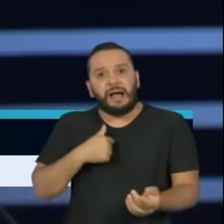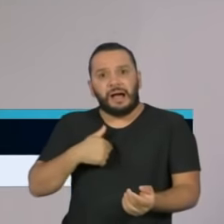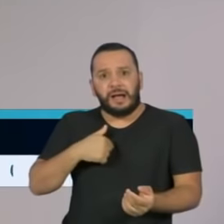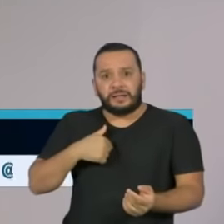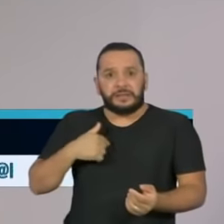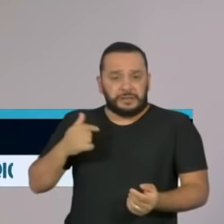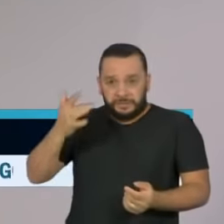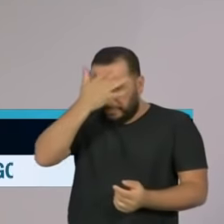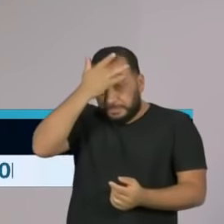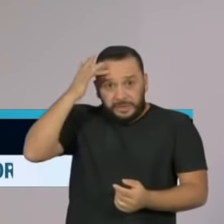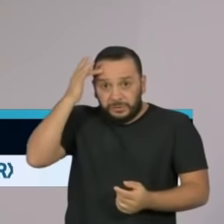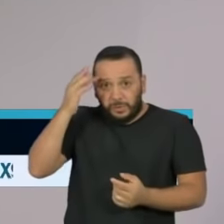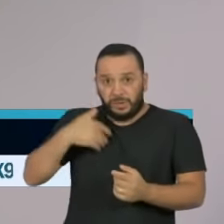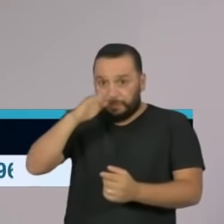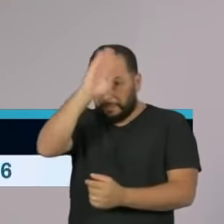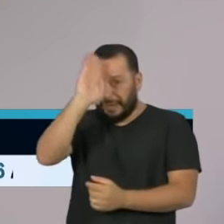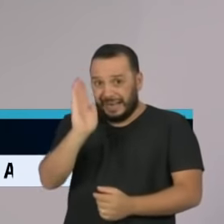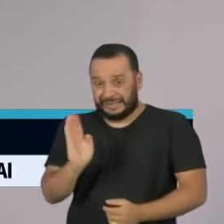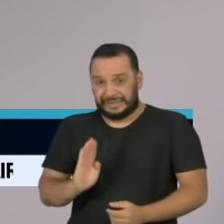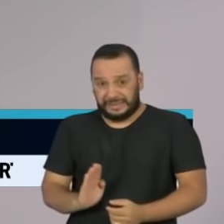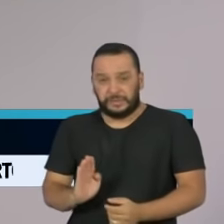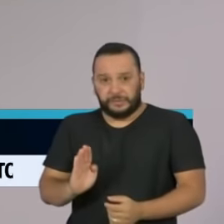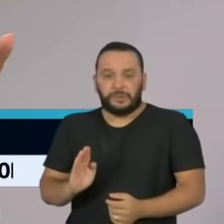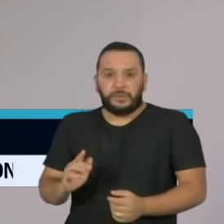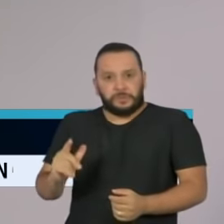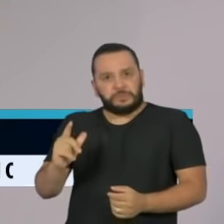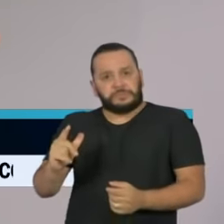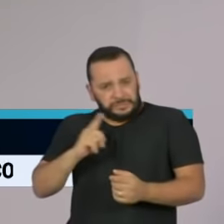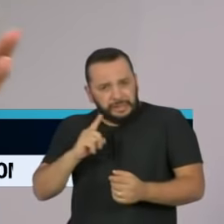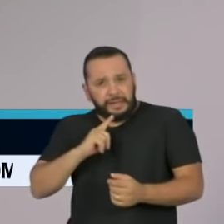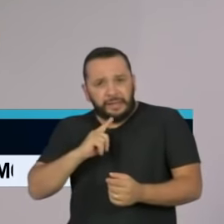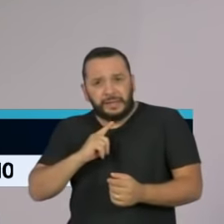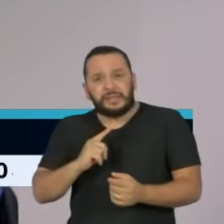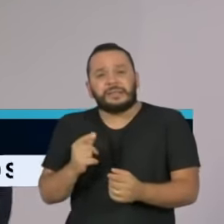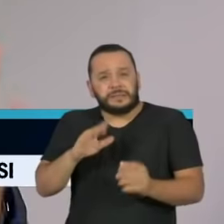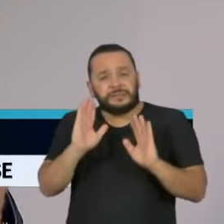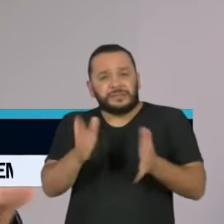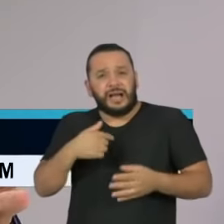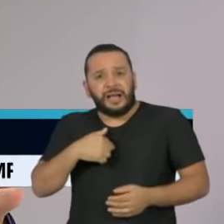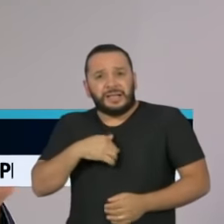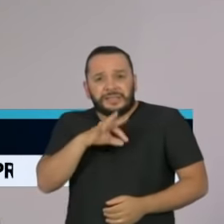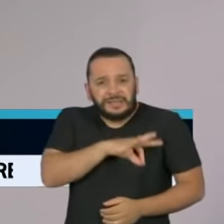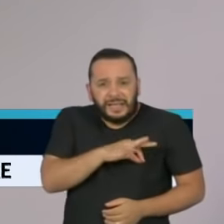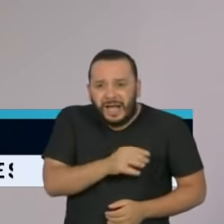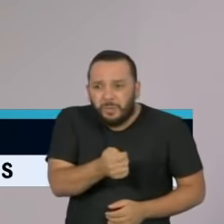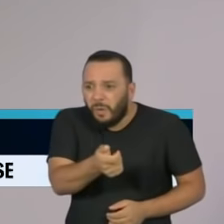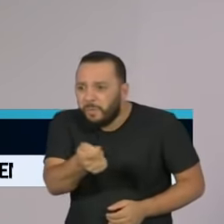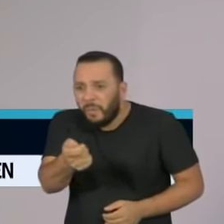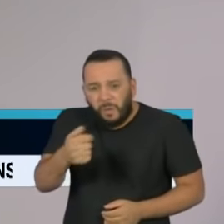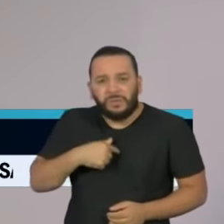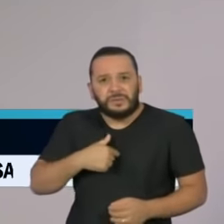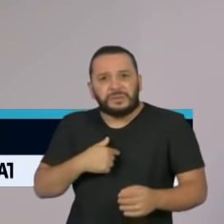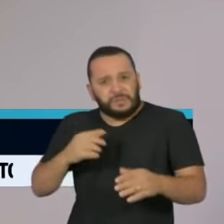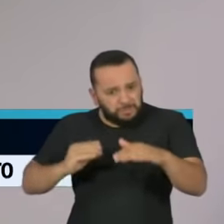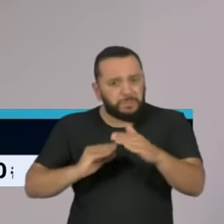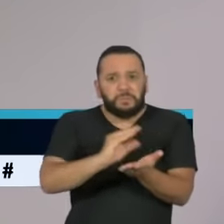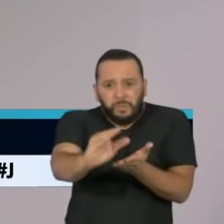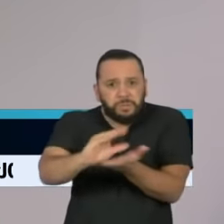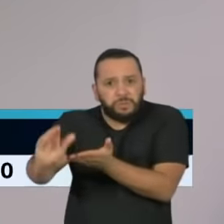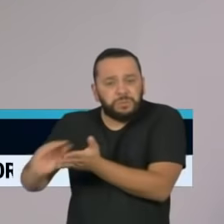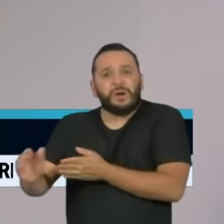brasileiros, de famílias que estão próximas do Bolsa Família para um esquema de receber um subsídio, dobrar esse subsídio